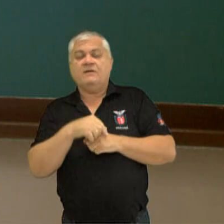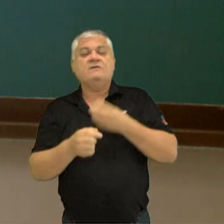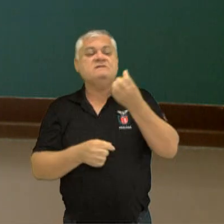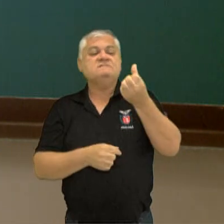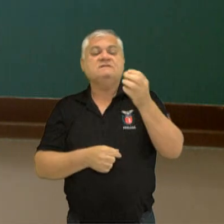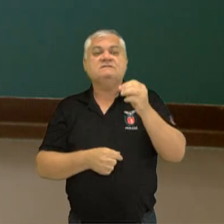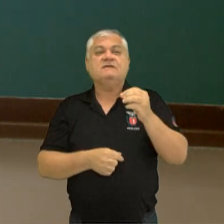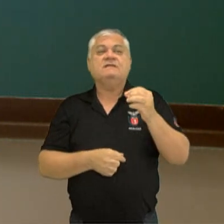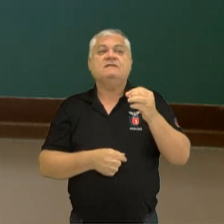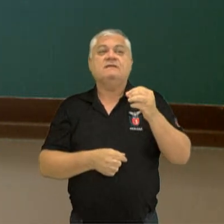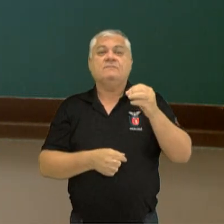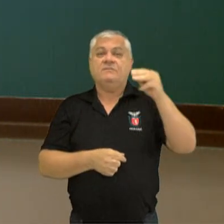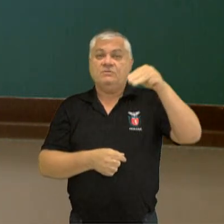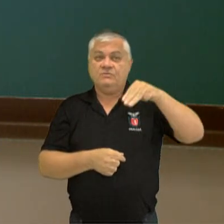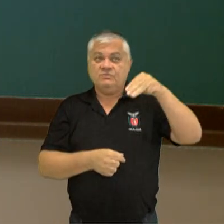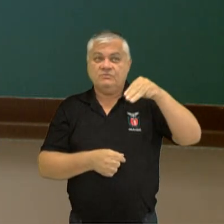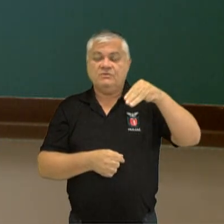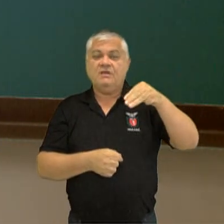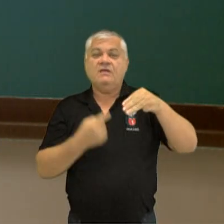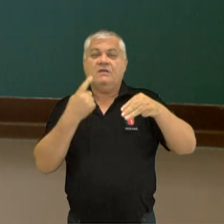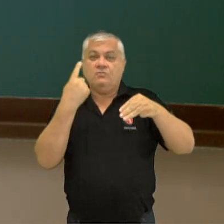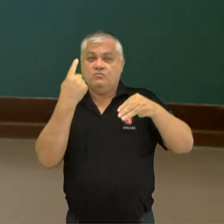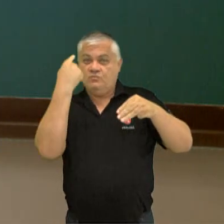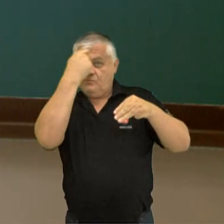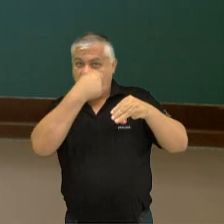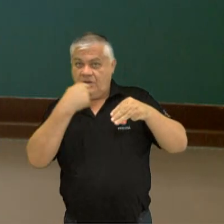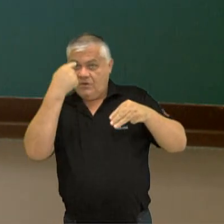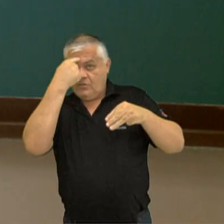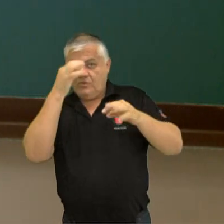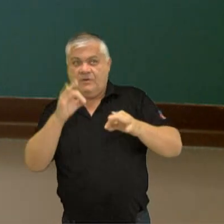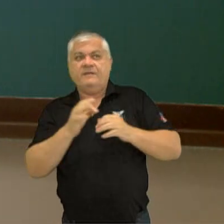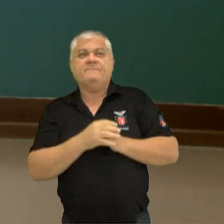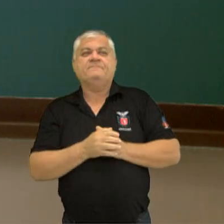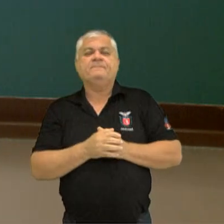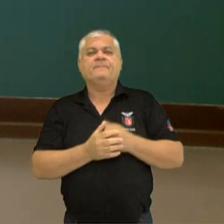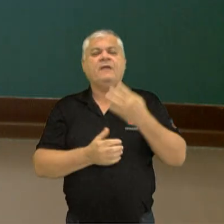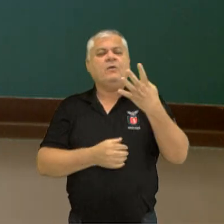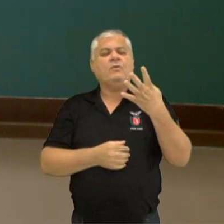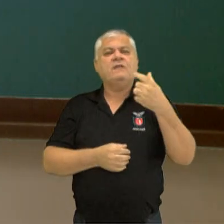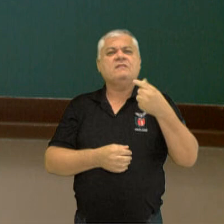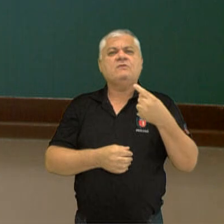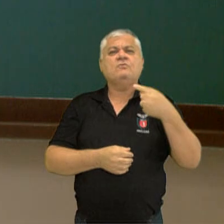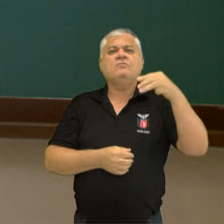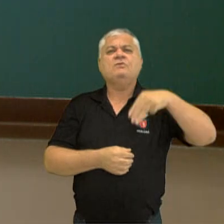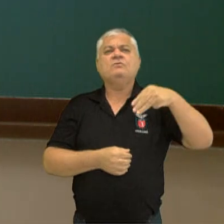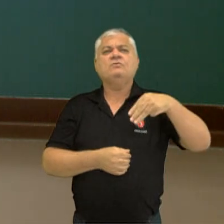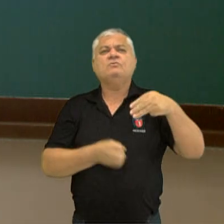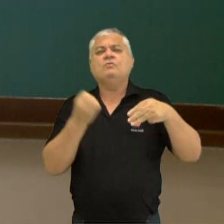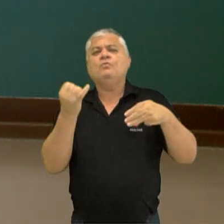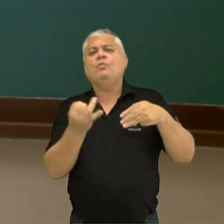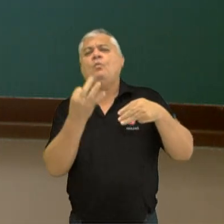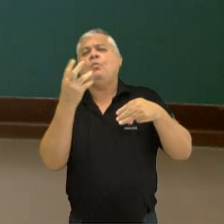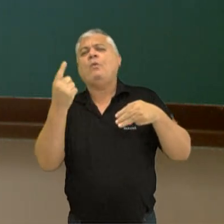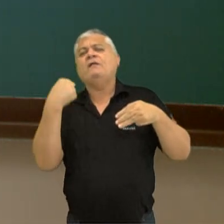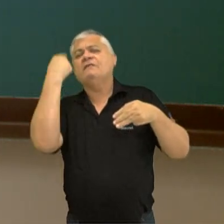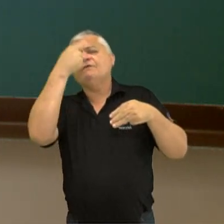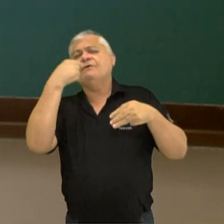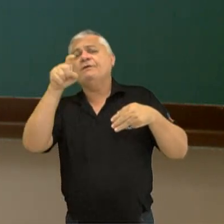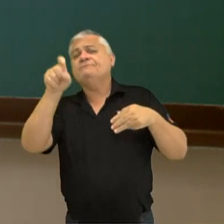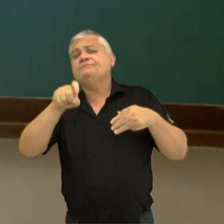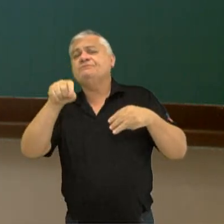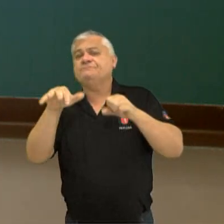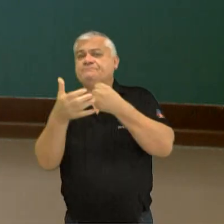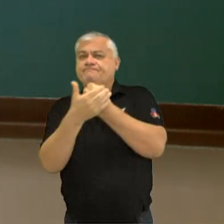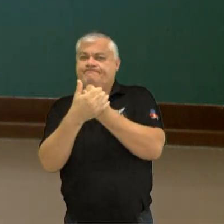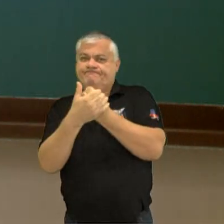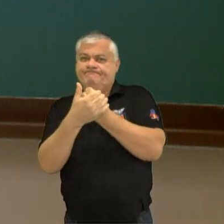regra de 3. Eu sei que 60 minutos é equivalente a uma hora. Então, 41 minutos será equivalente a x. Por que